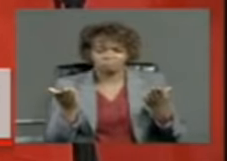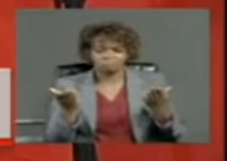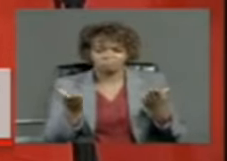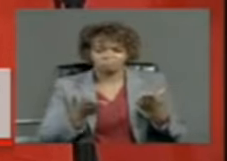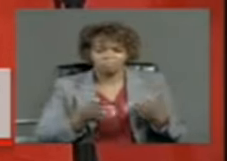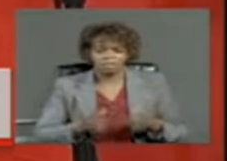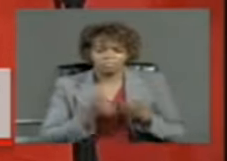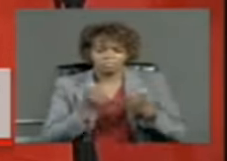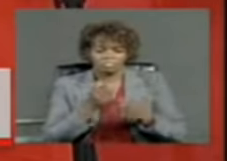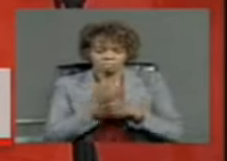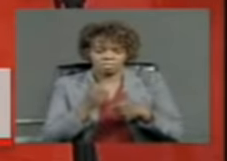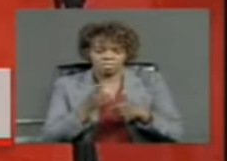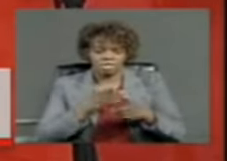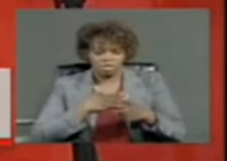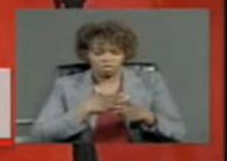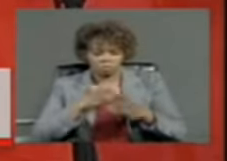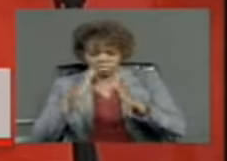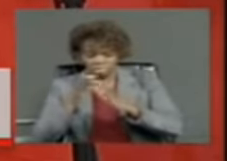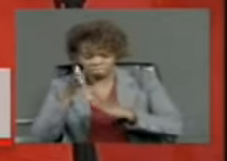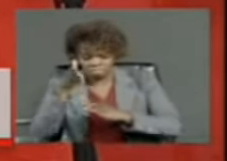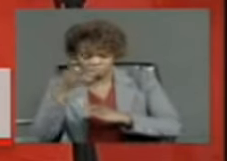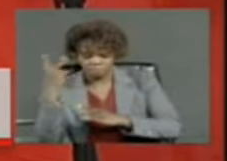Porque também vivi no Mochico.